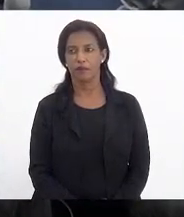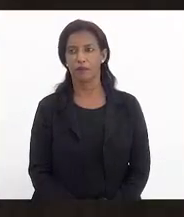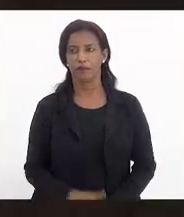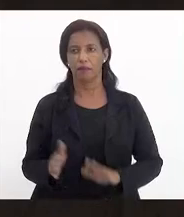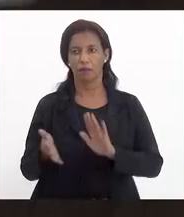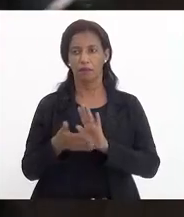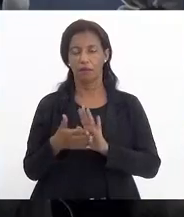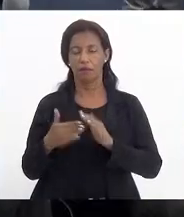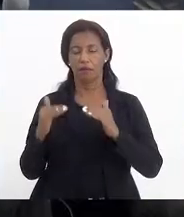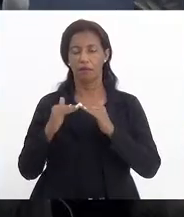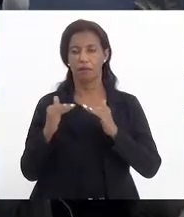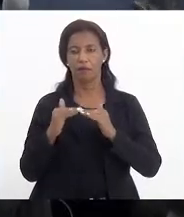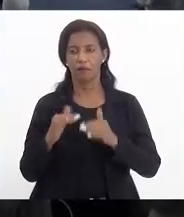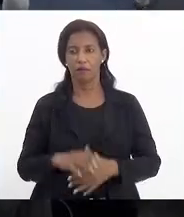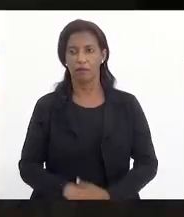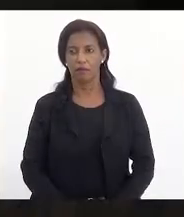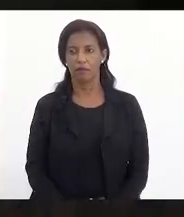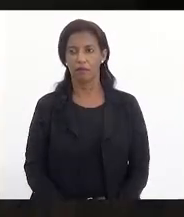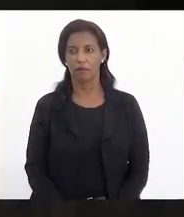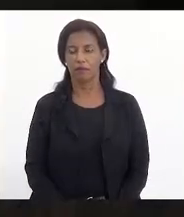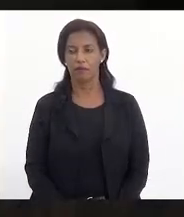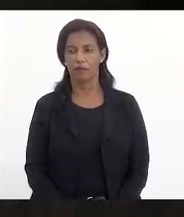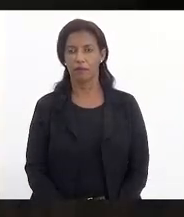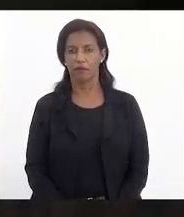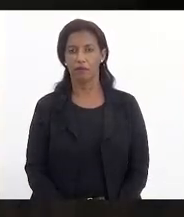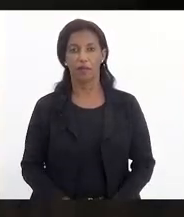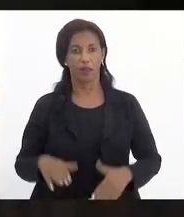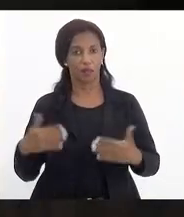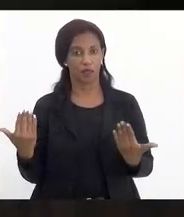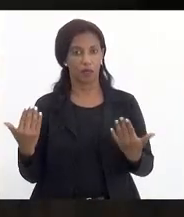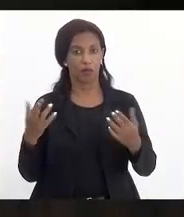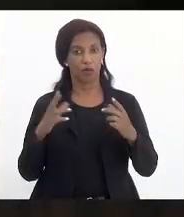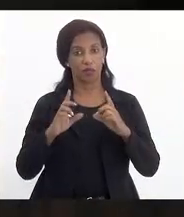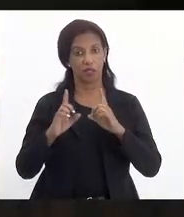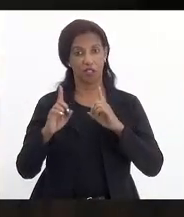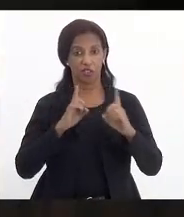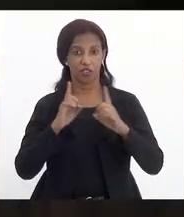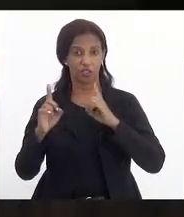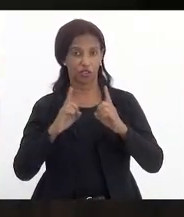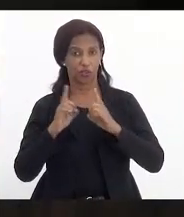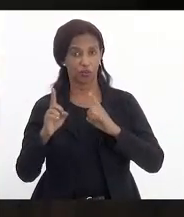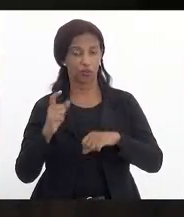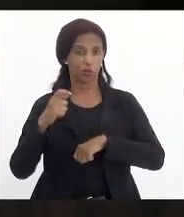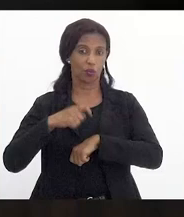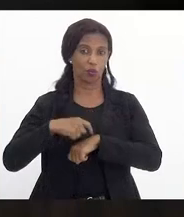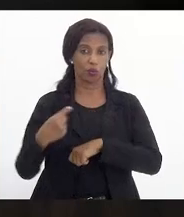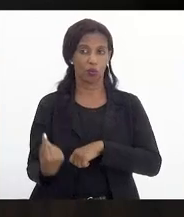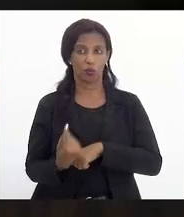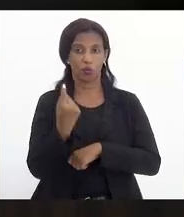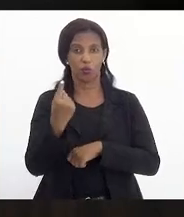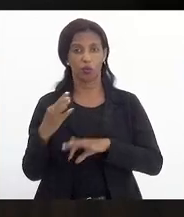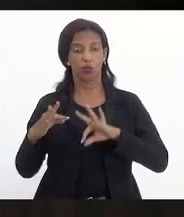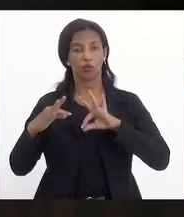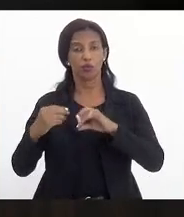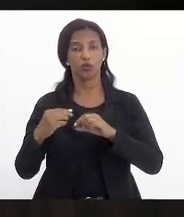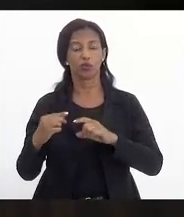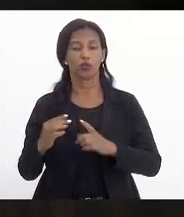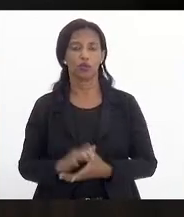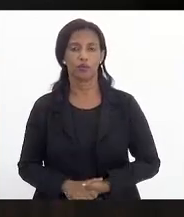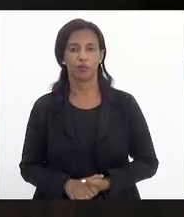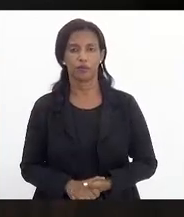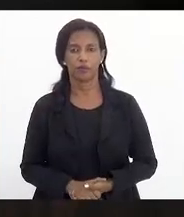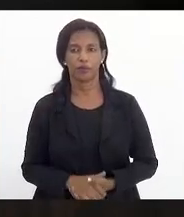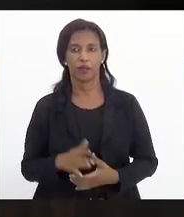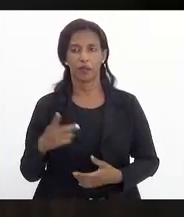Parecer favorável. Então, em relação à discussão, vamos, no momento único, discutir todos. Então, o